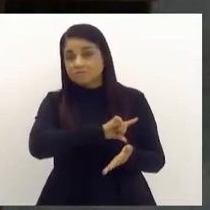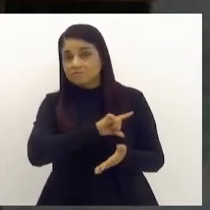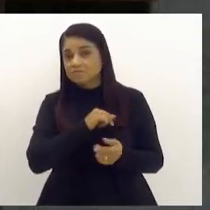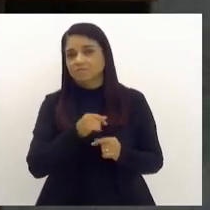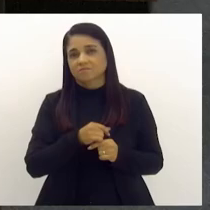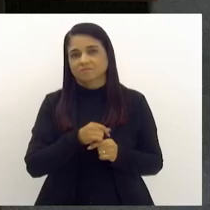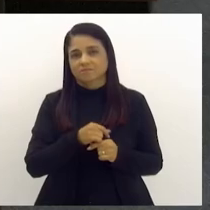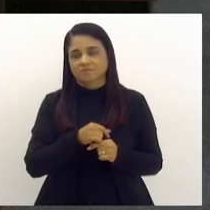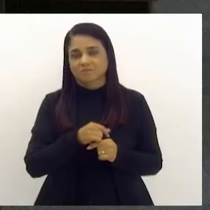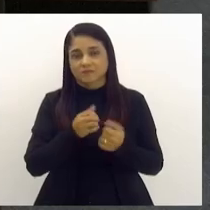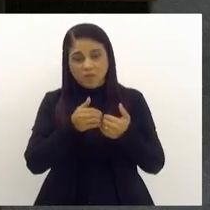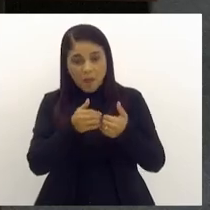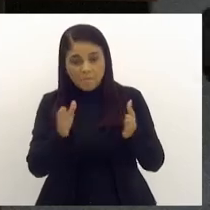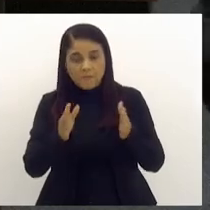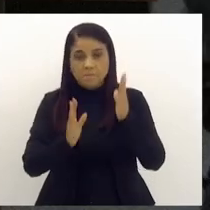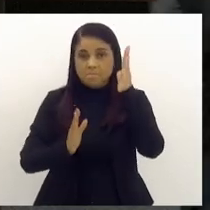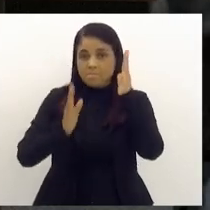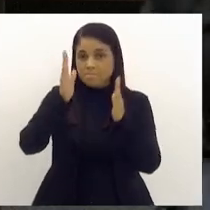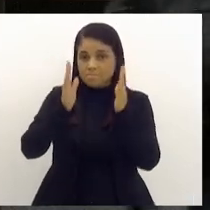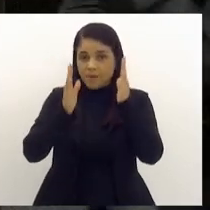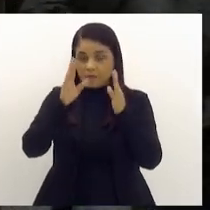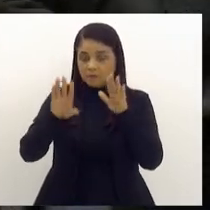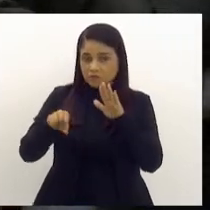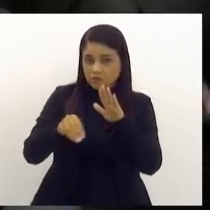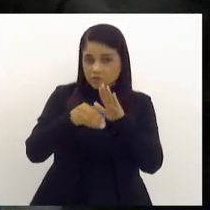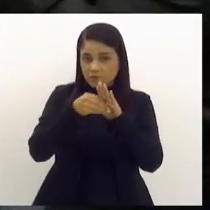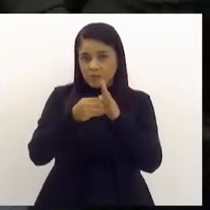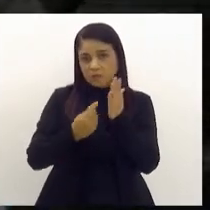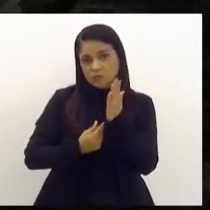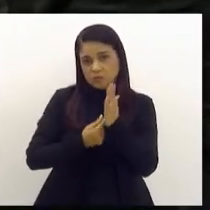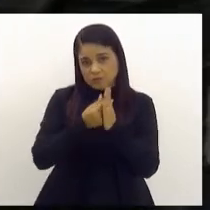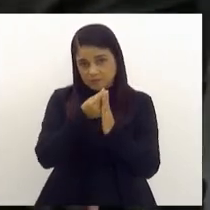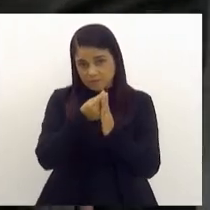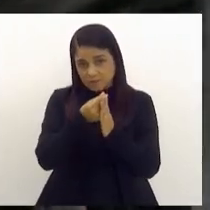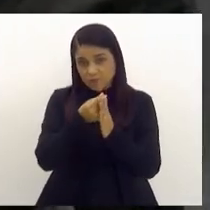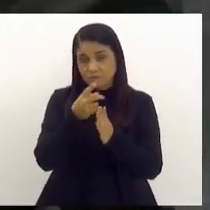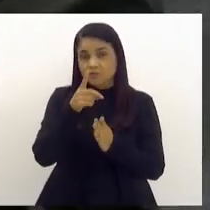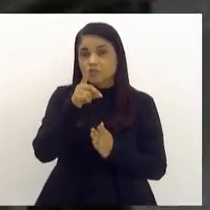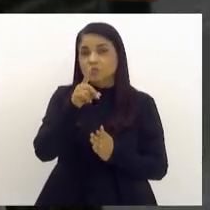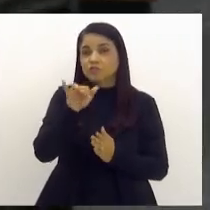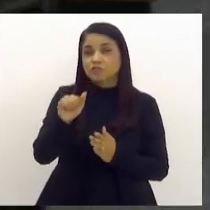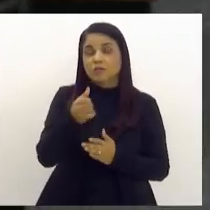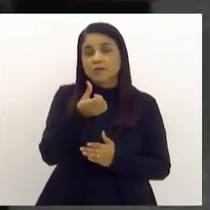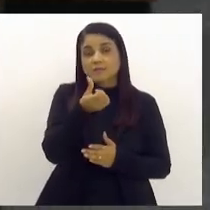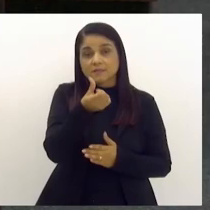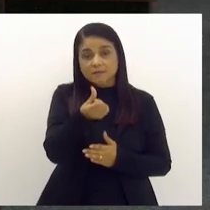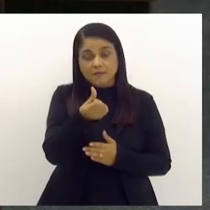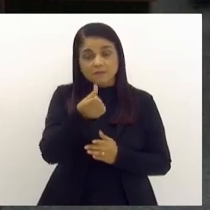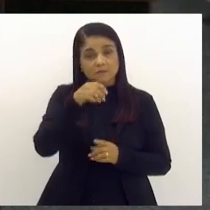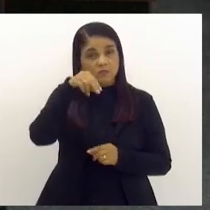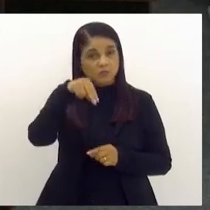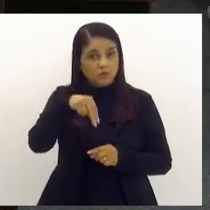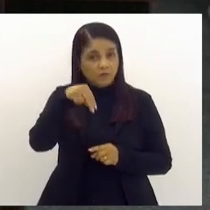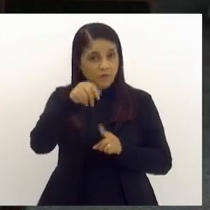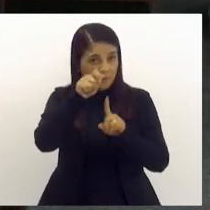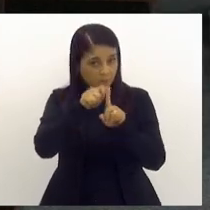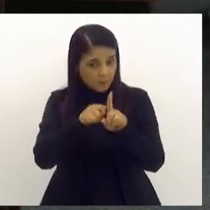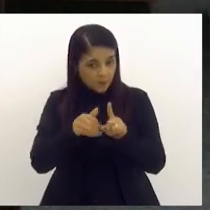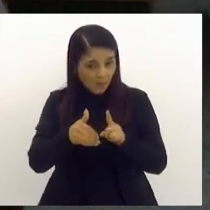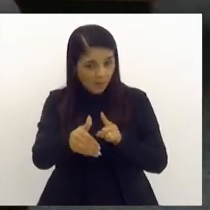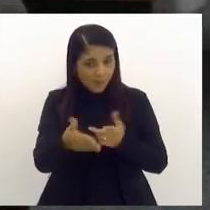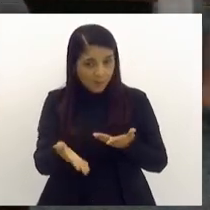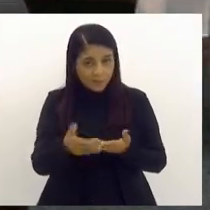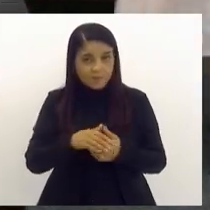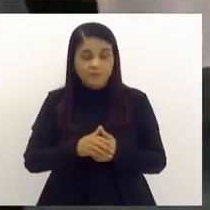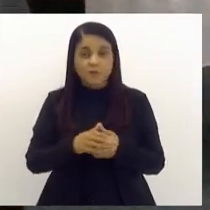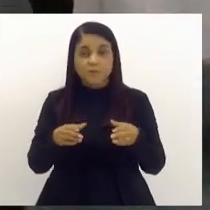abrir prazo para as emendas de orçamento, que se dará no dia 6 de novembro. Presidente